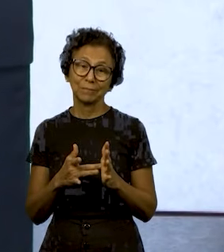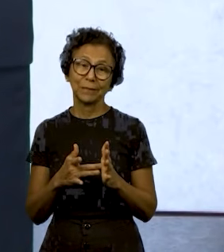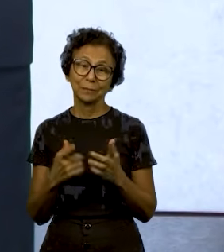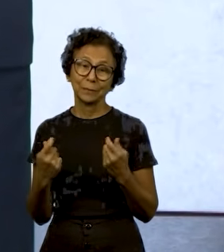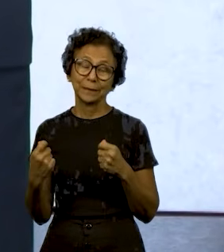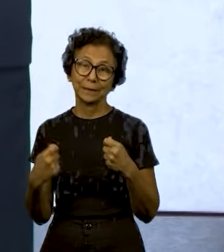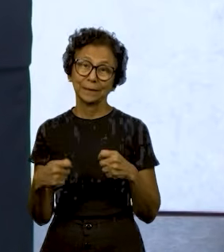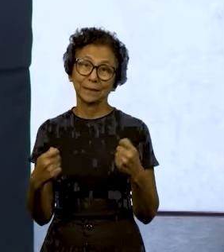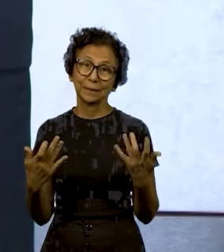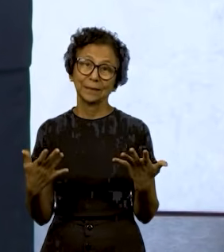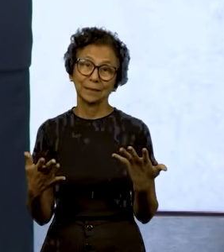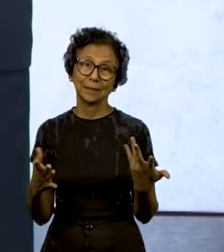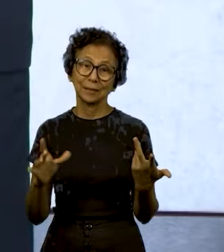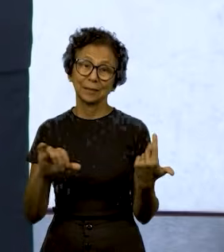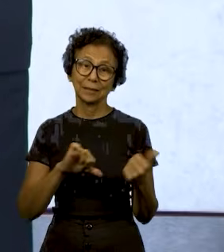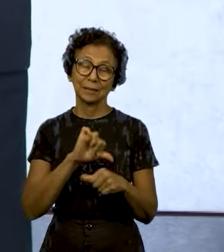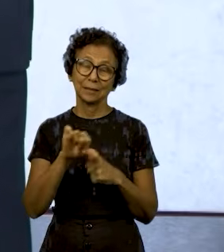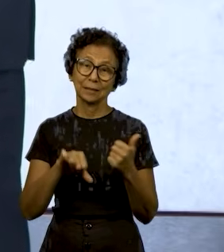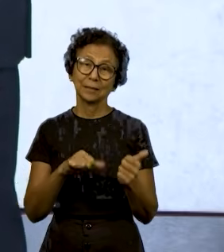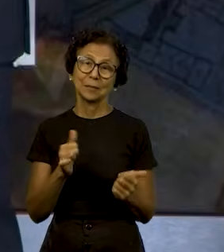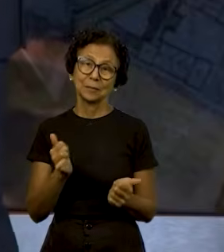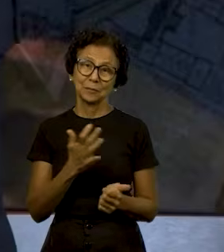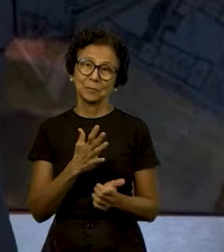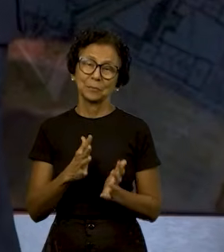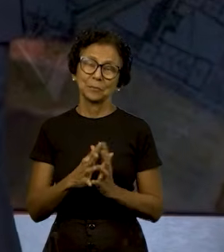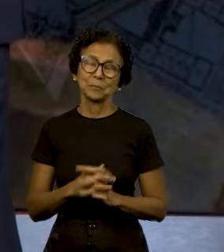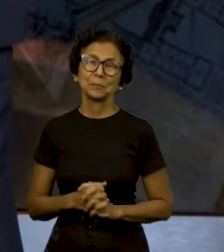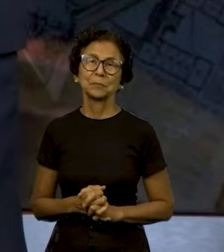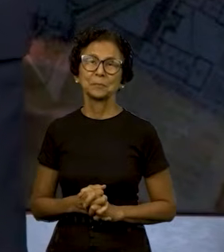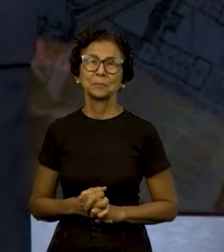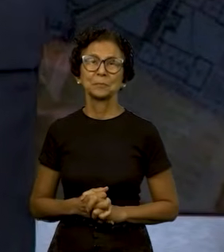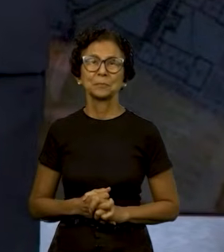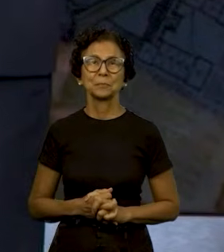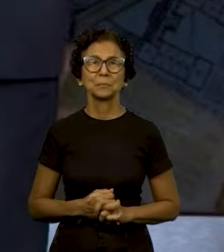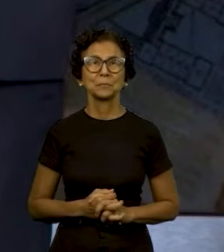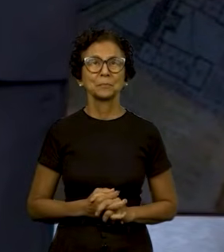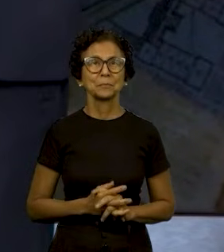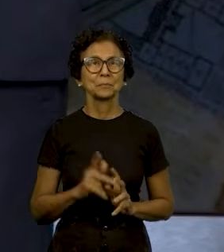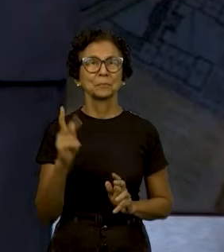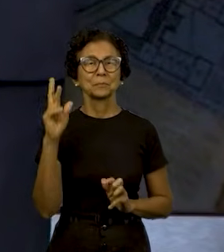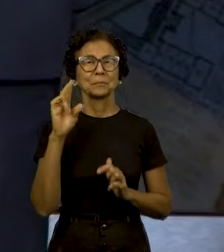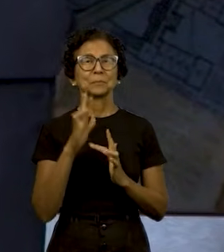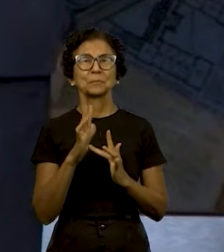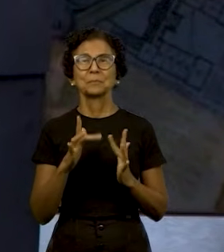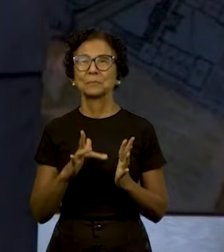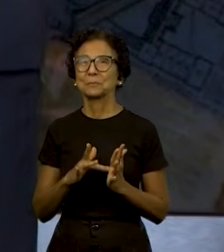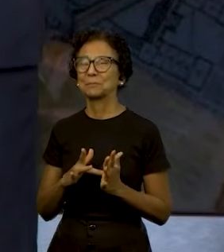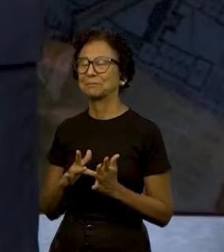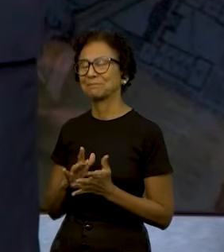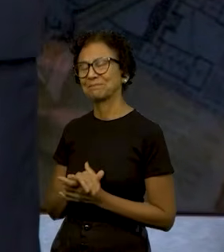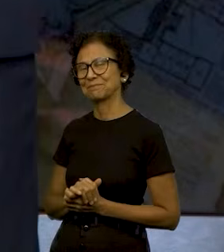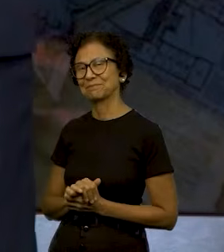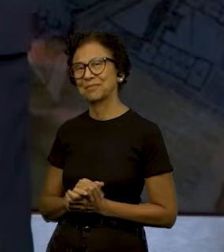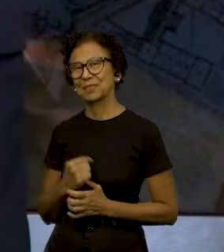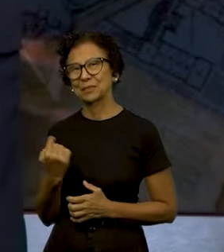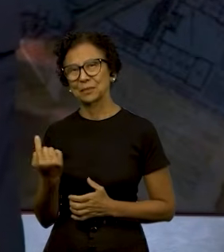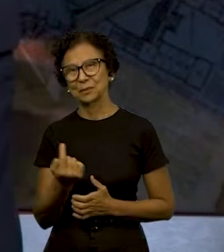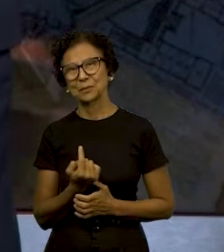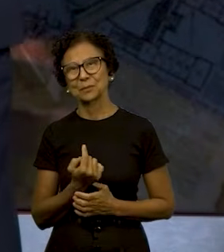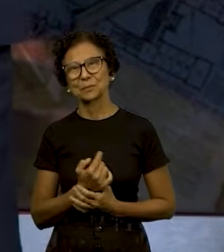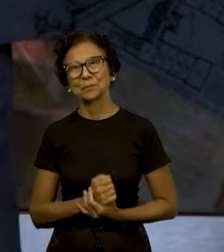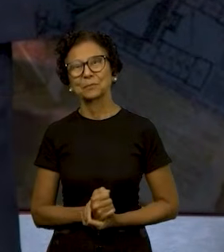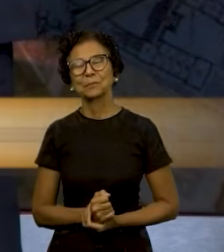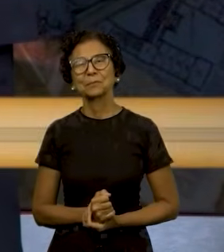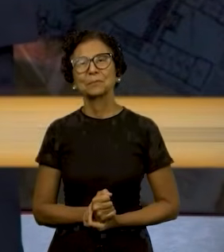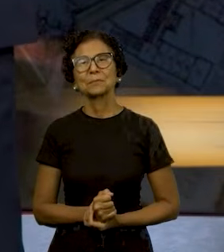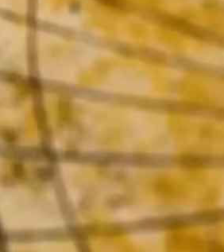vamos contar no próximo episódio. Pai do Senhor, professor Vinícius. Amém. Pai do Senhor, pastor Ian, Pai do Senhor a todos que nos assistem. Paz